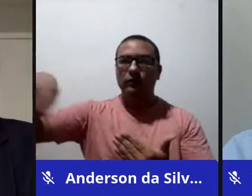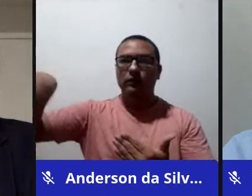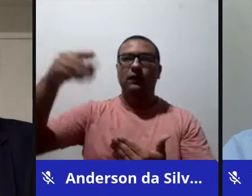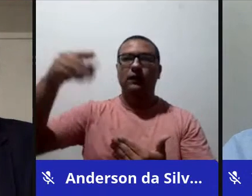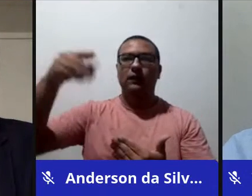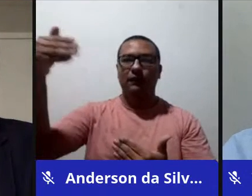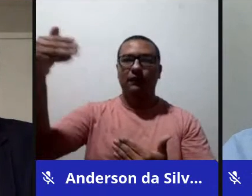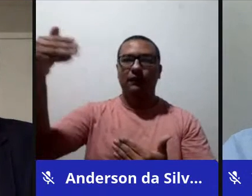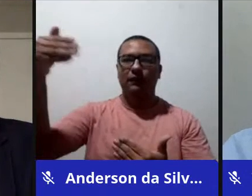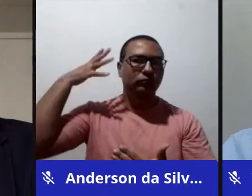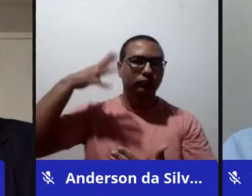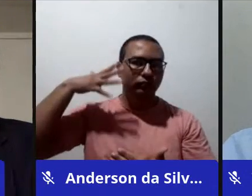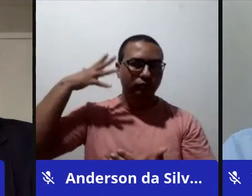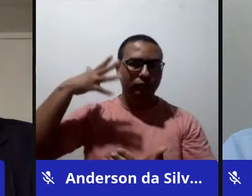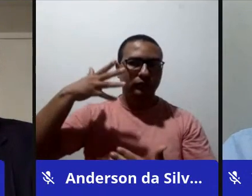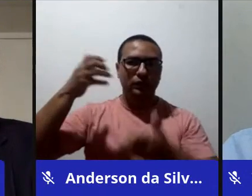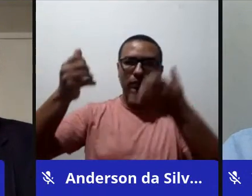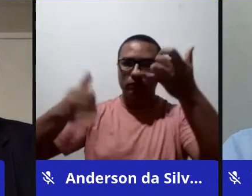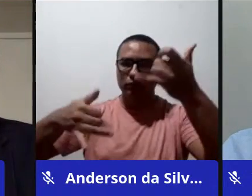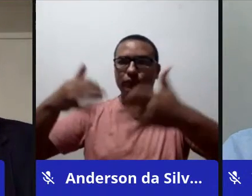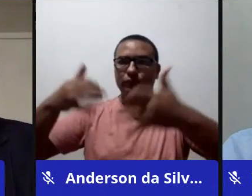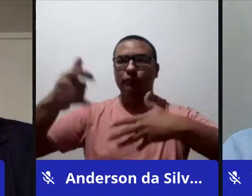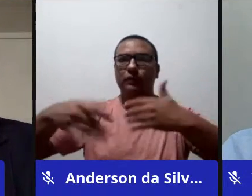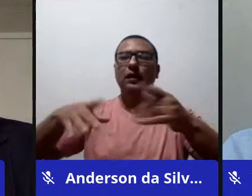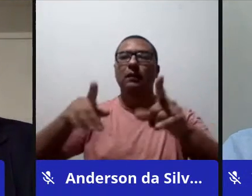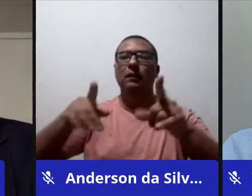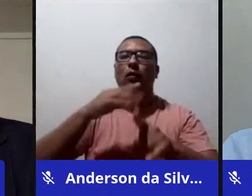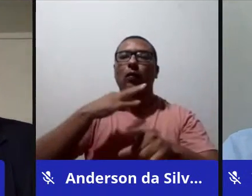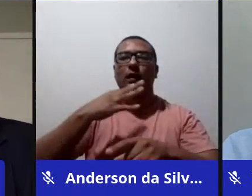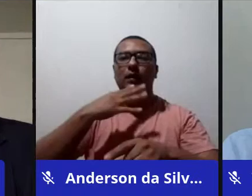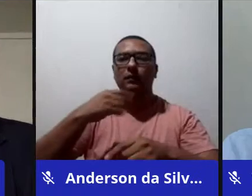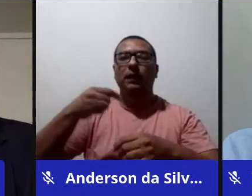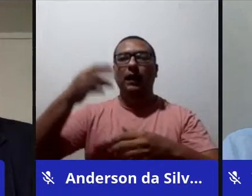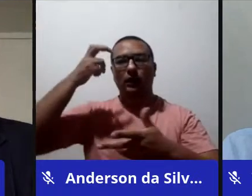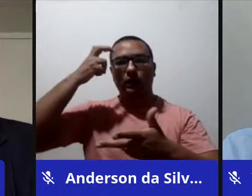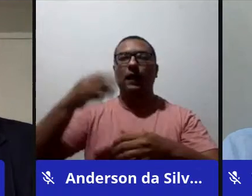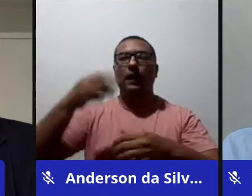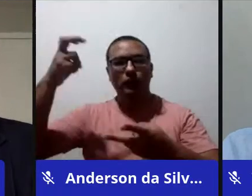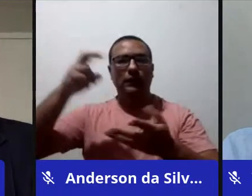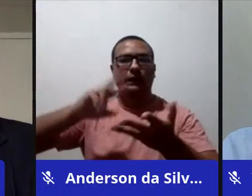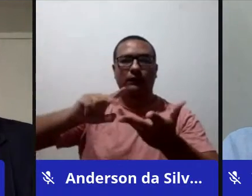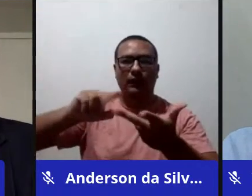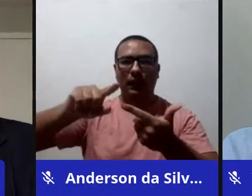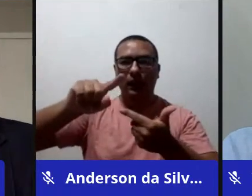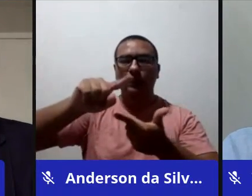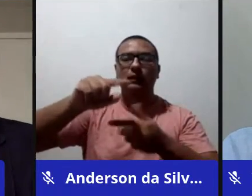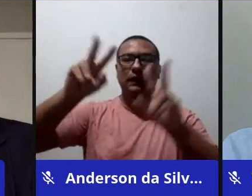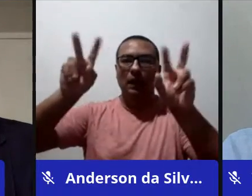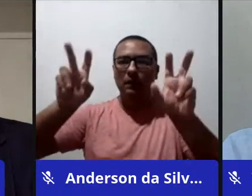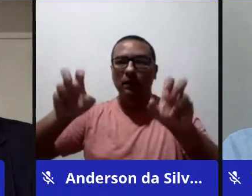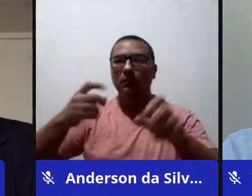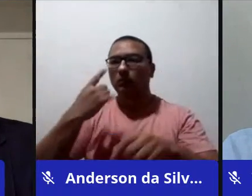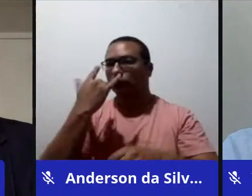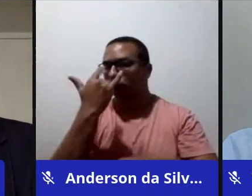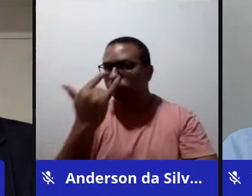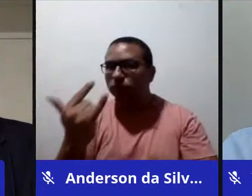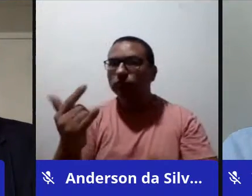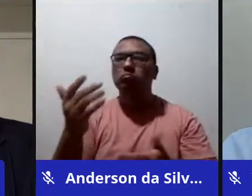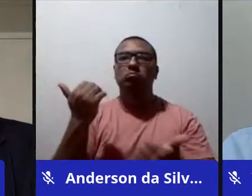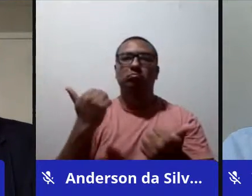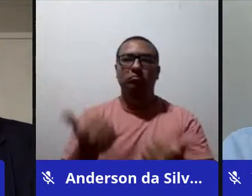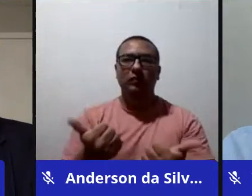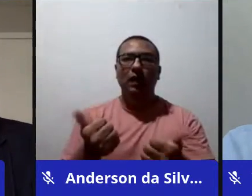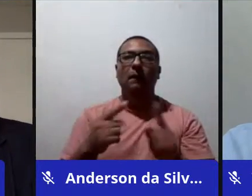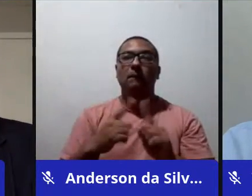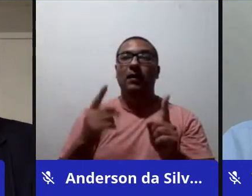discutir inovação, conhecimento, inteligência, são sempre assuntos instigantes, mas acho que, como o Rafael mesmo